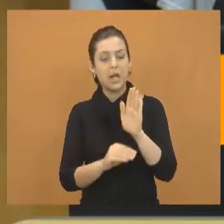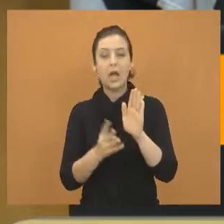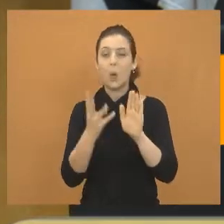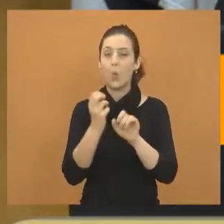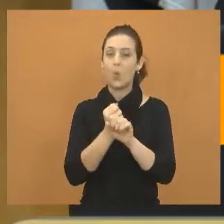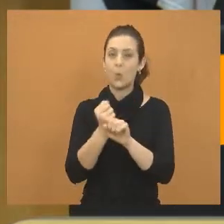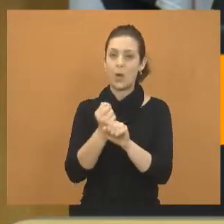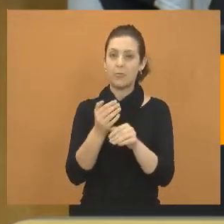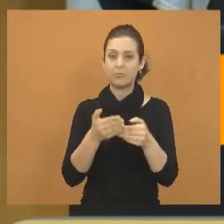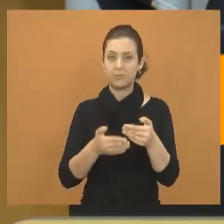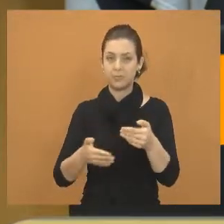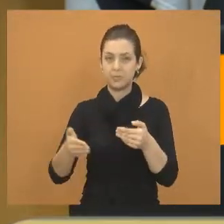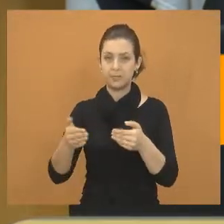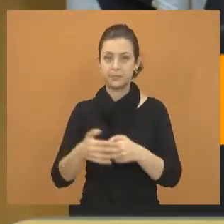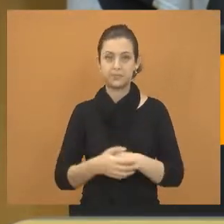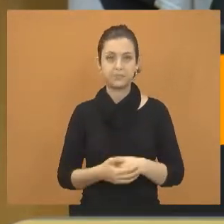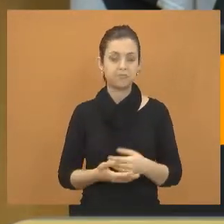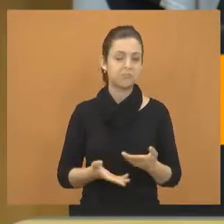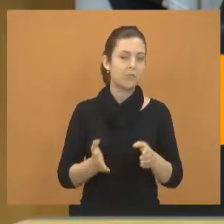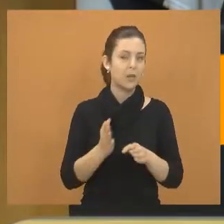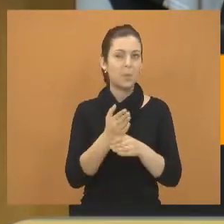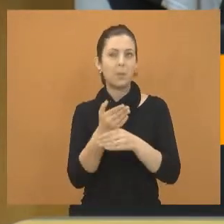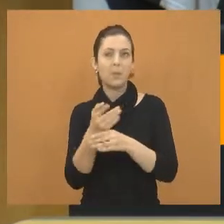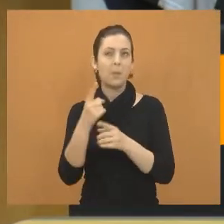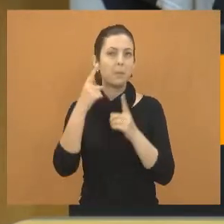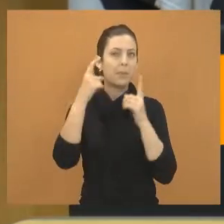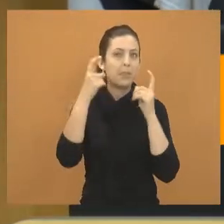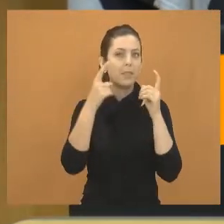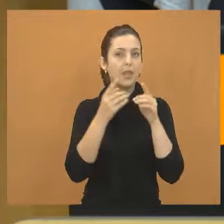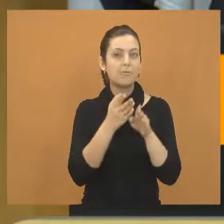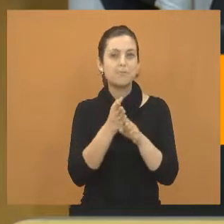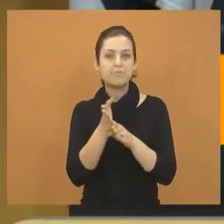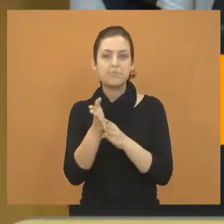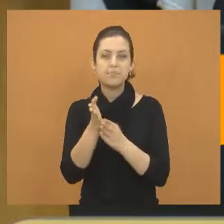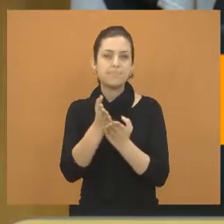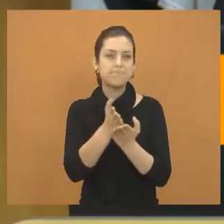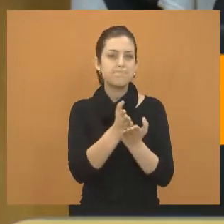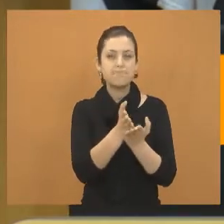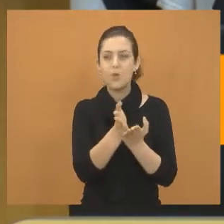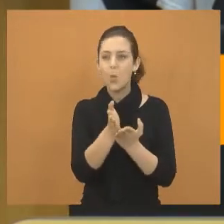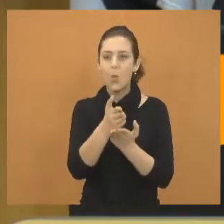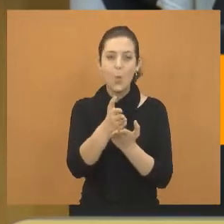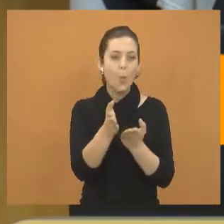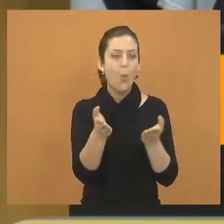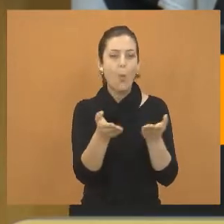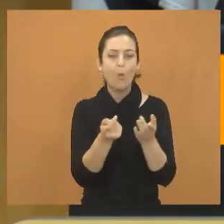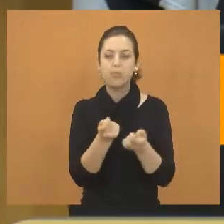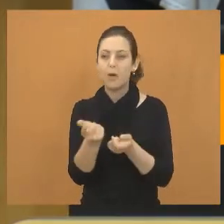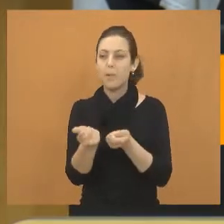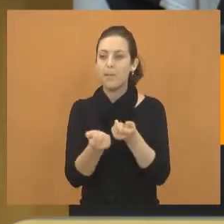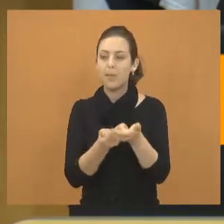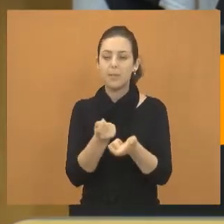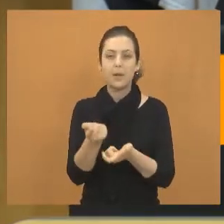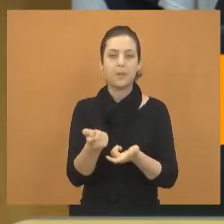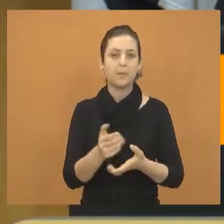Tá? Vamos dizer assim que dá um norte, né? Ele dá uma direção aonde o orçamento vai